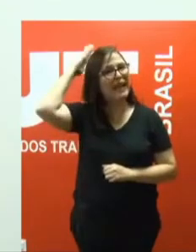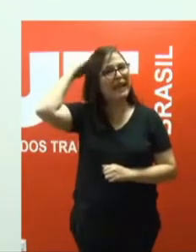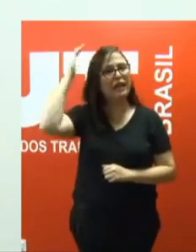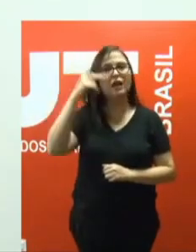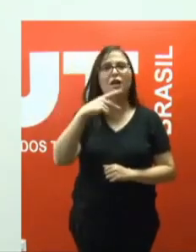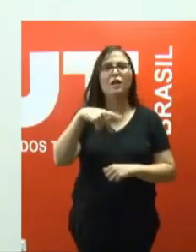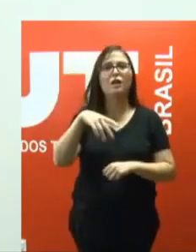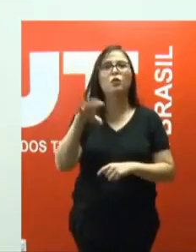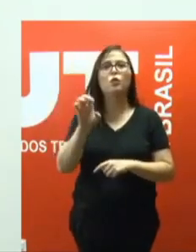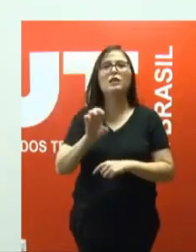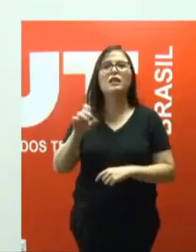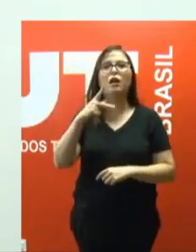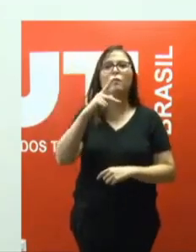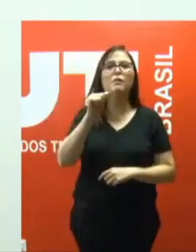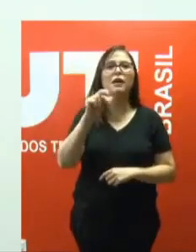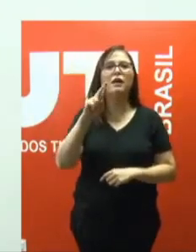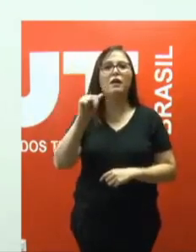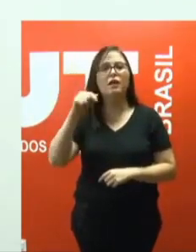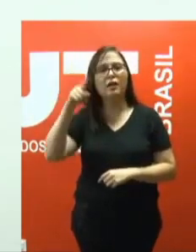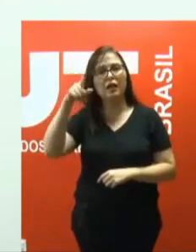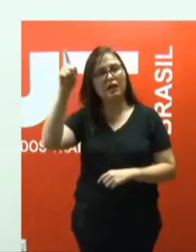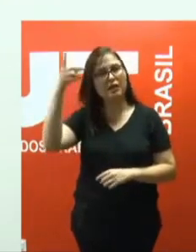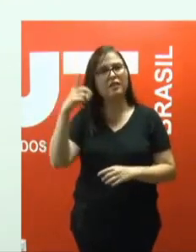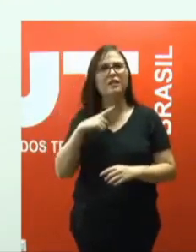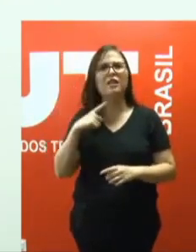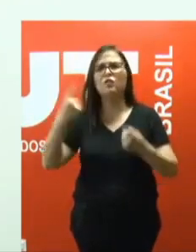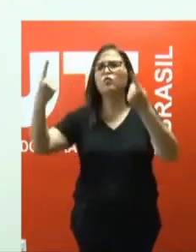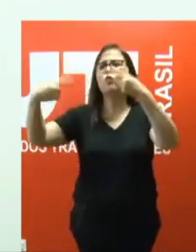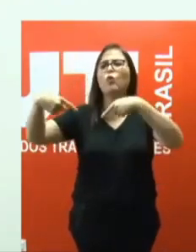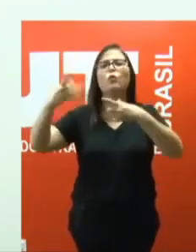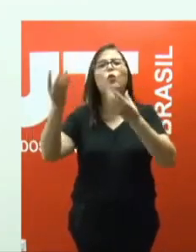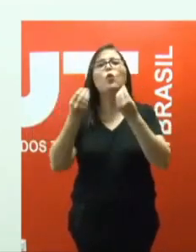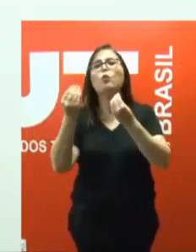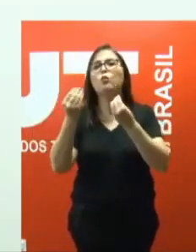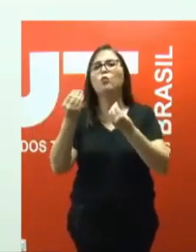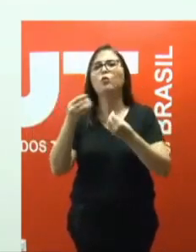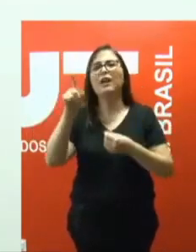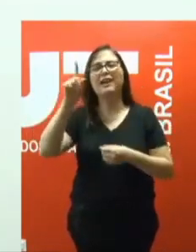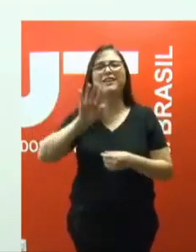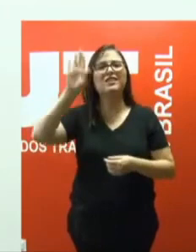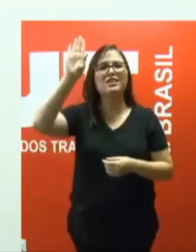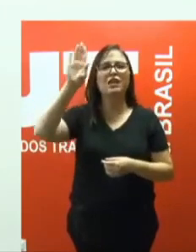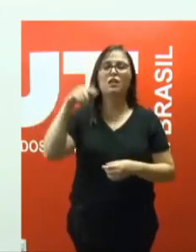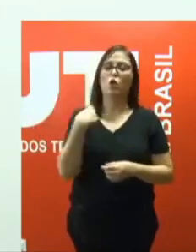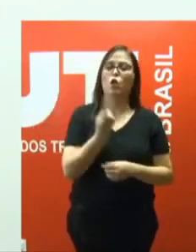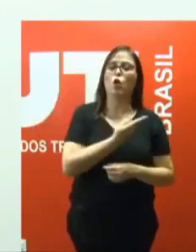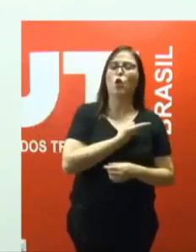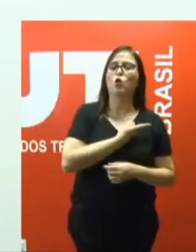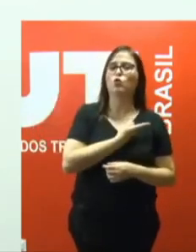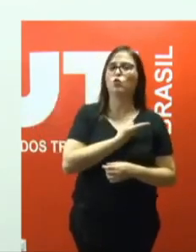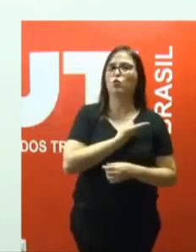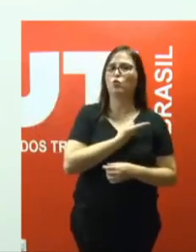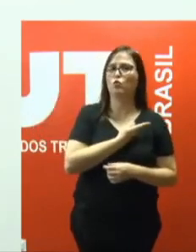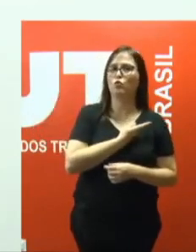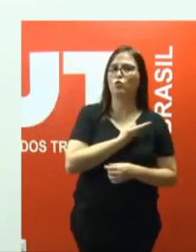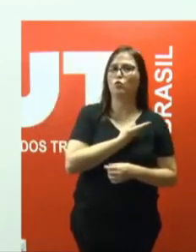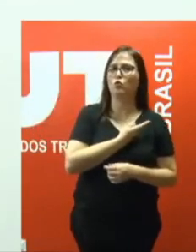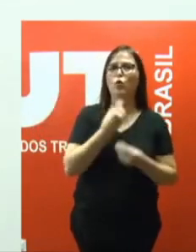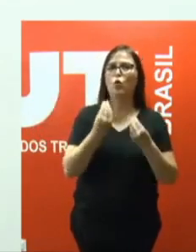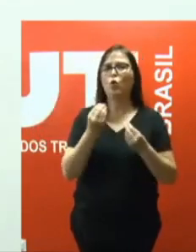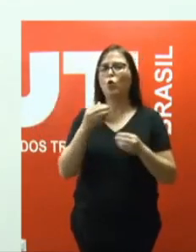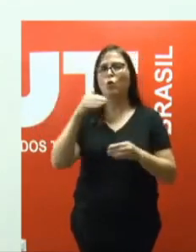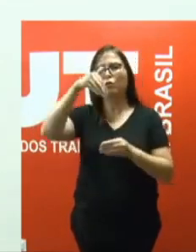dinheiro. Como é que a gente vai construir a possibilidade de eleger o nosso pessoal? Essa